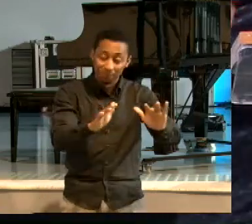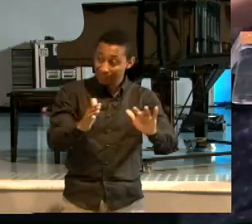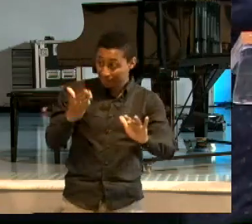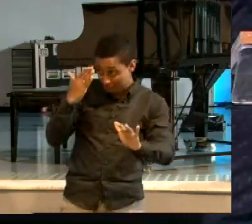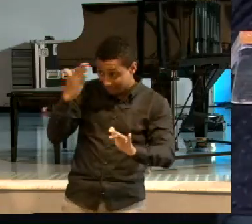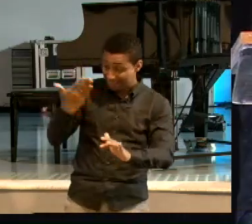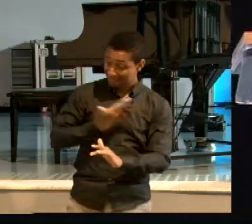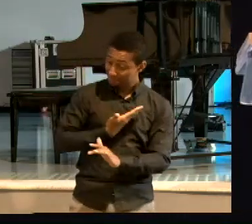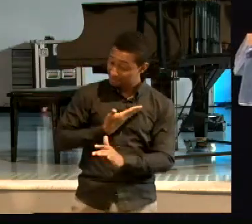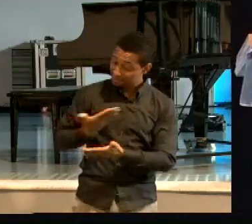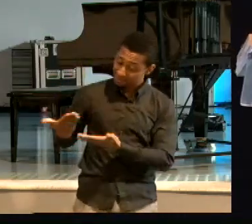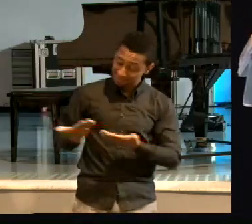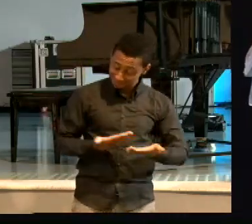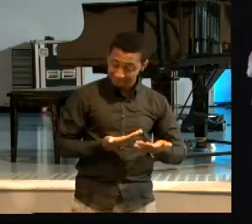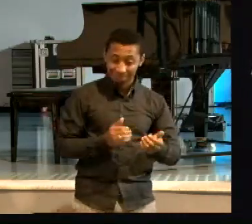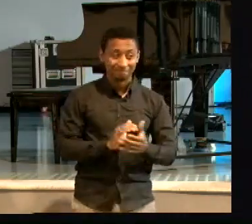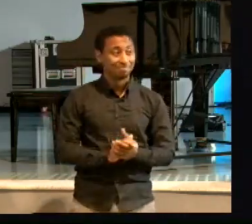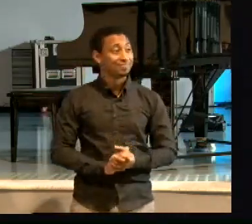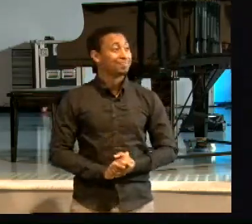amigo.